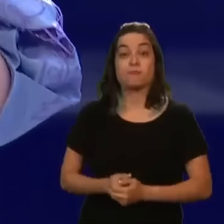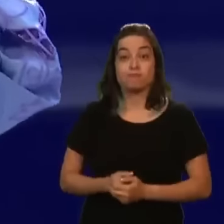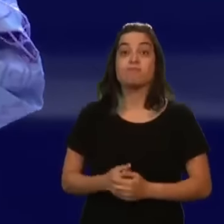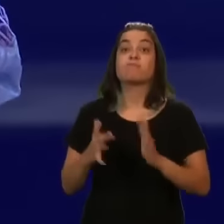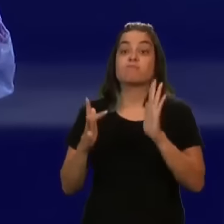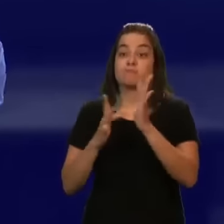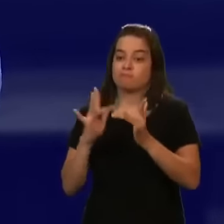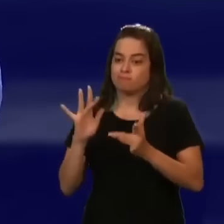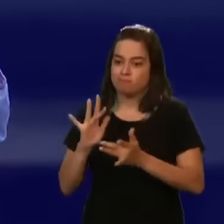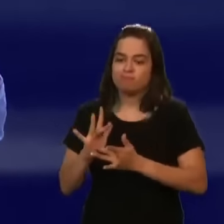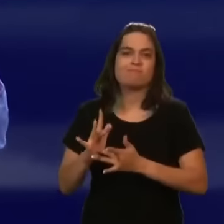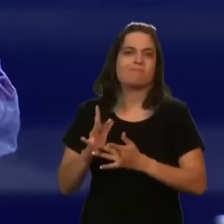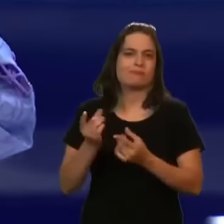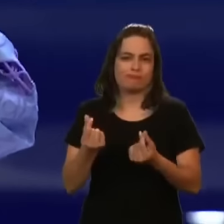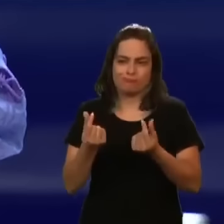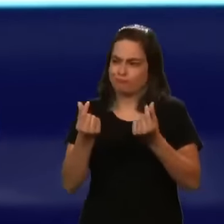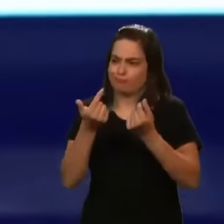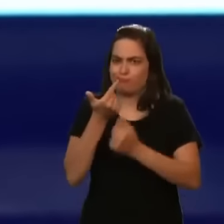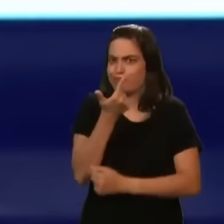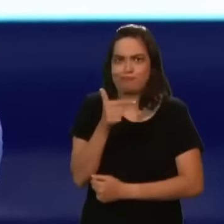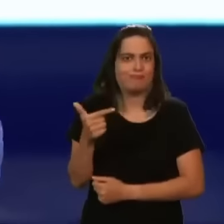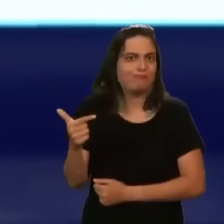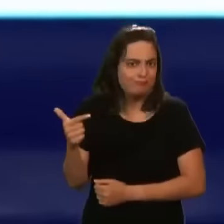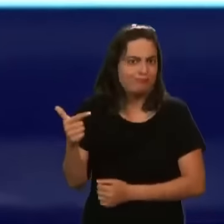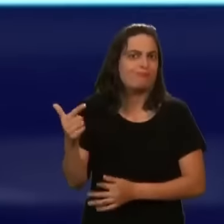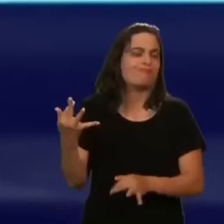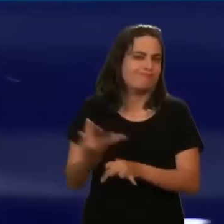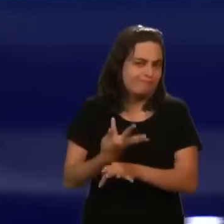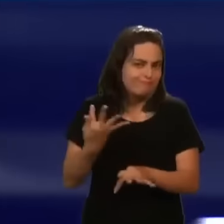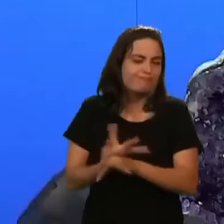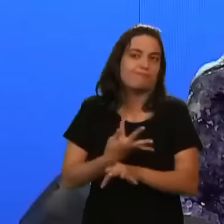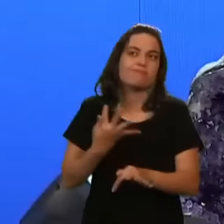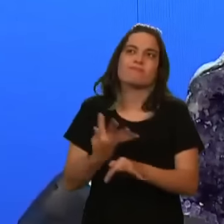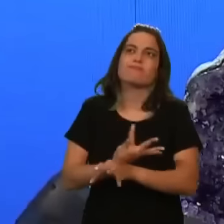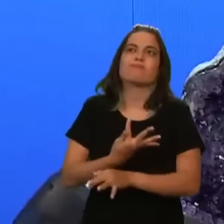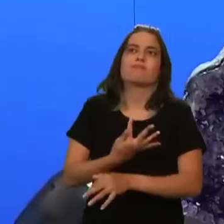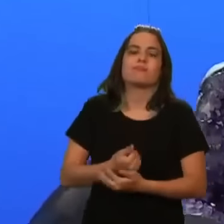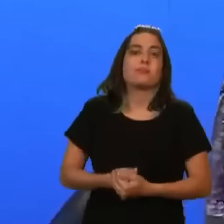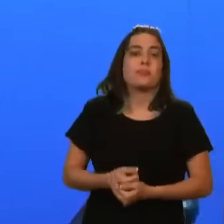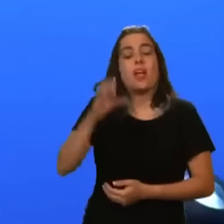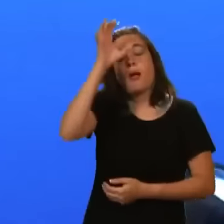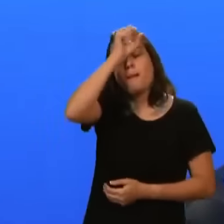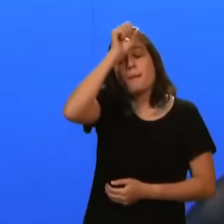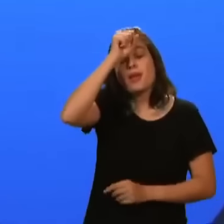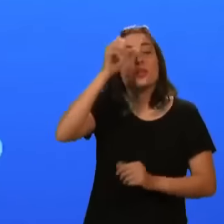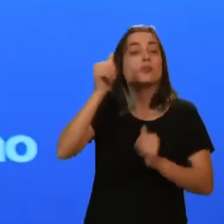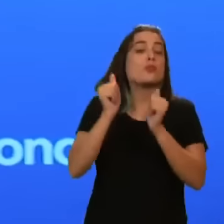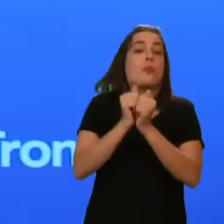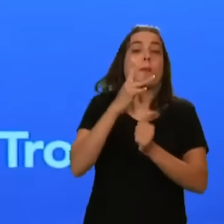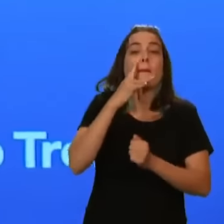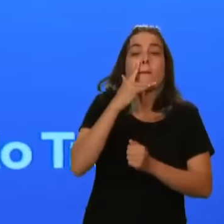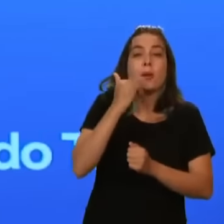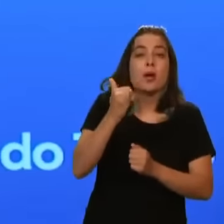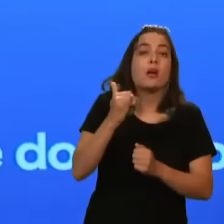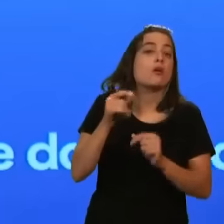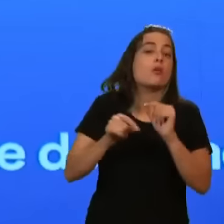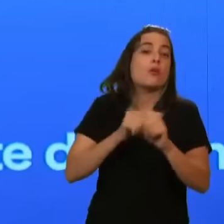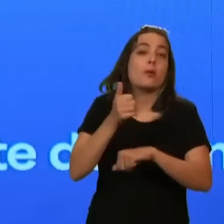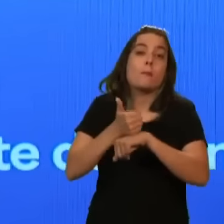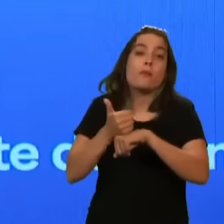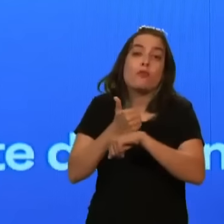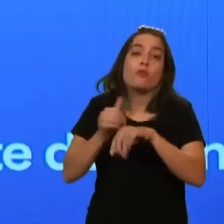sofreu limitações financeiras na sua época. Ele aprendeu uma profissão com seu pai, uma profissão simples